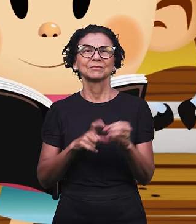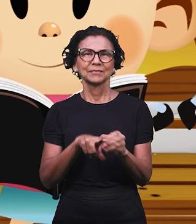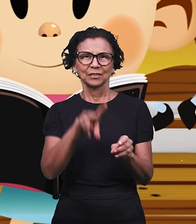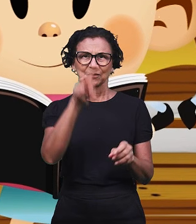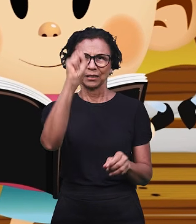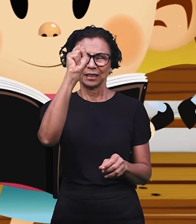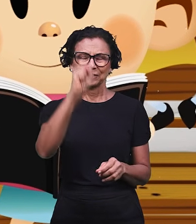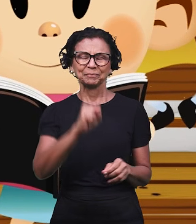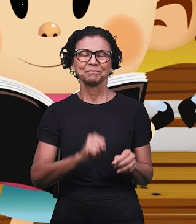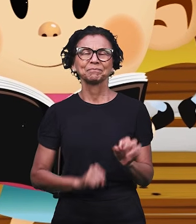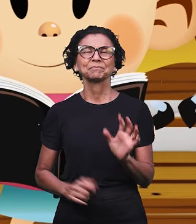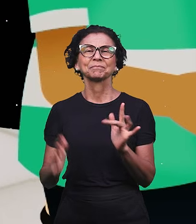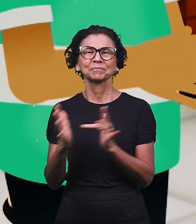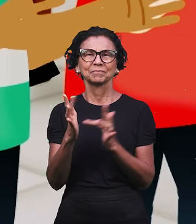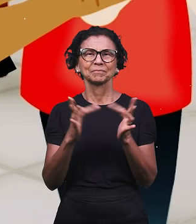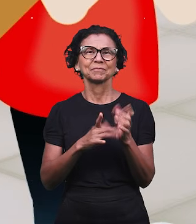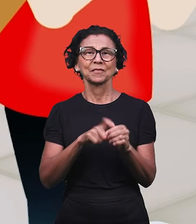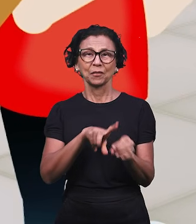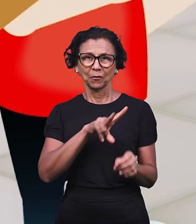Ele virá,